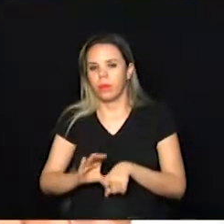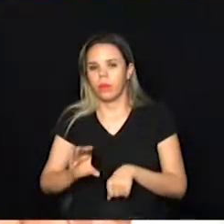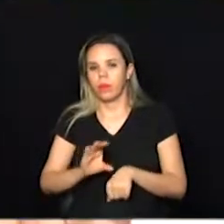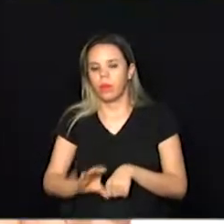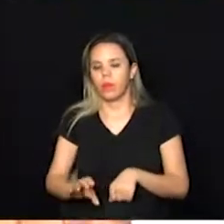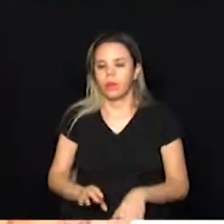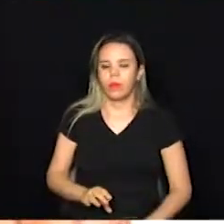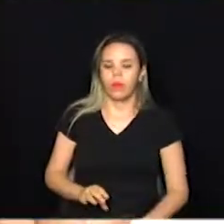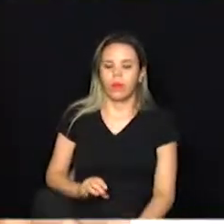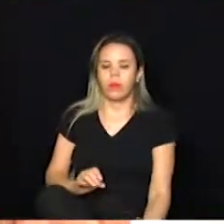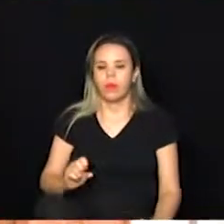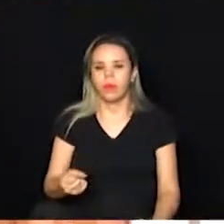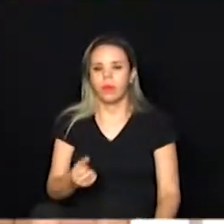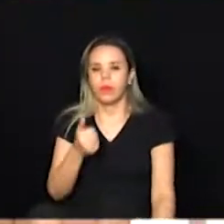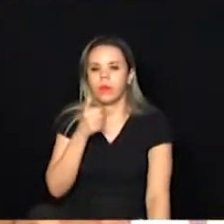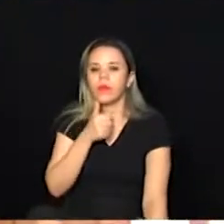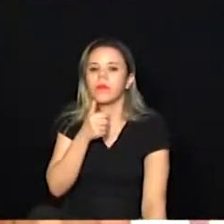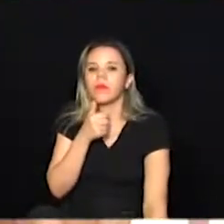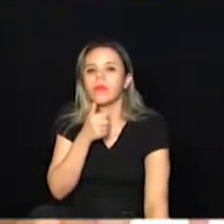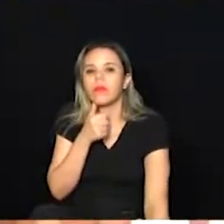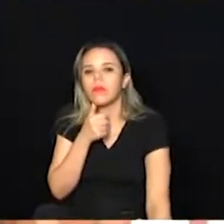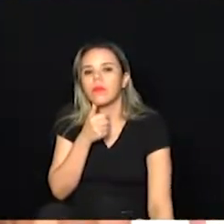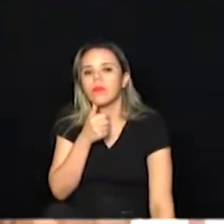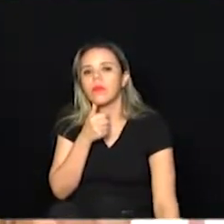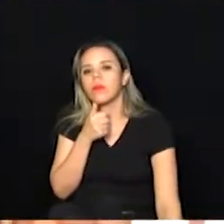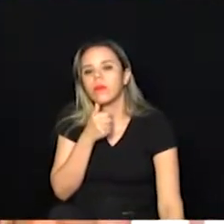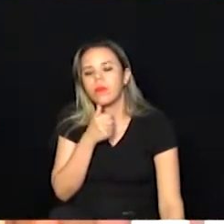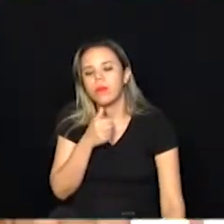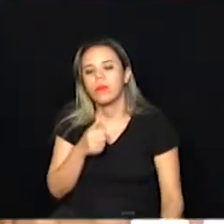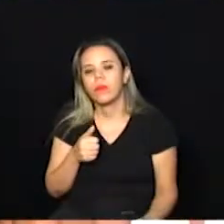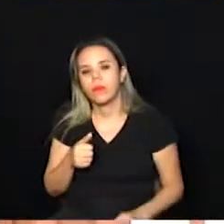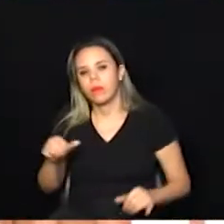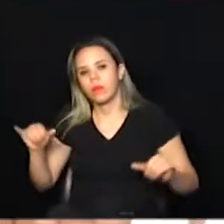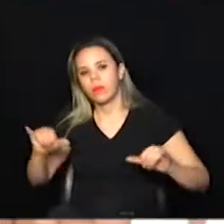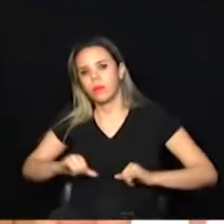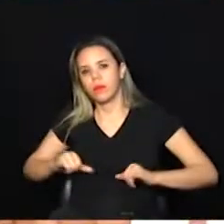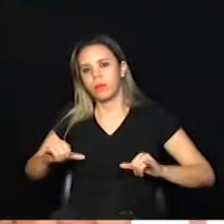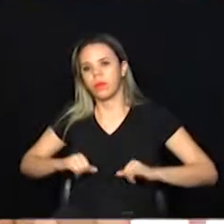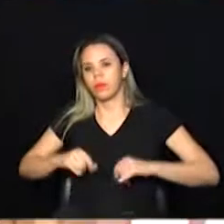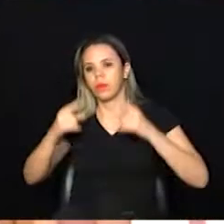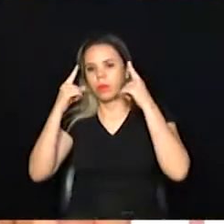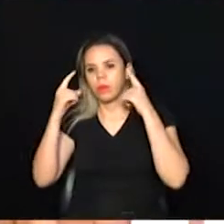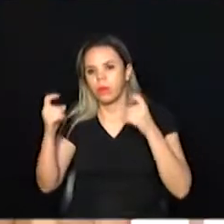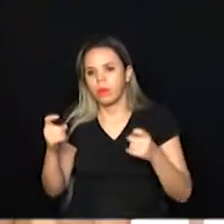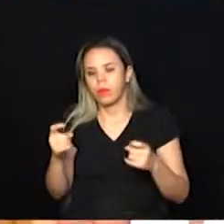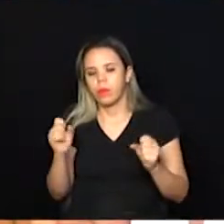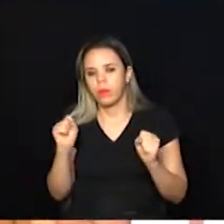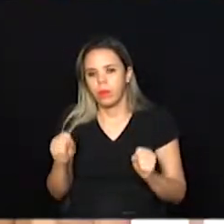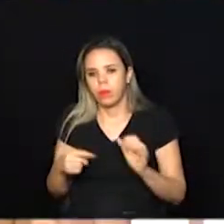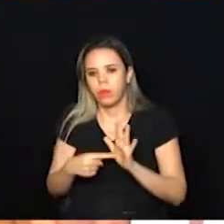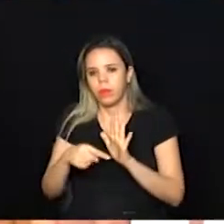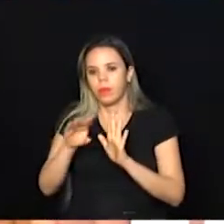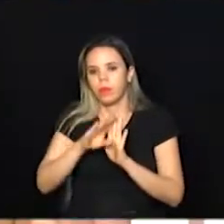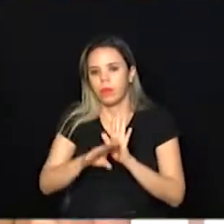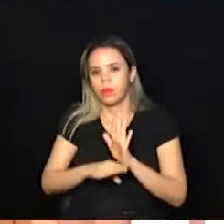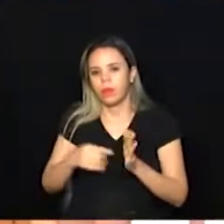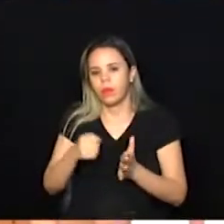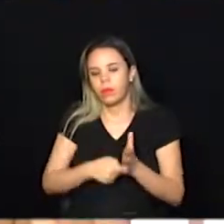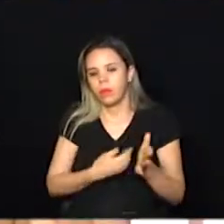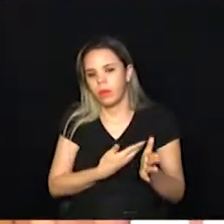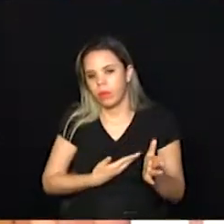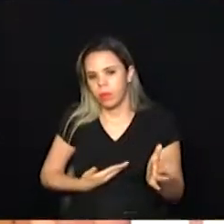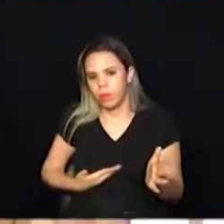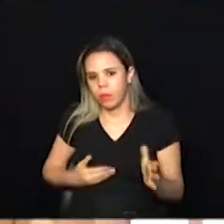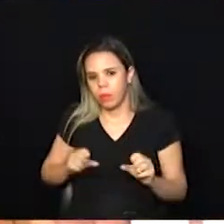de fortalecimento das mulheres, né, que são vítimas de violência, como que a gente pode apresentar programas, políticas públicas que